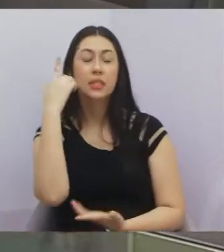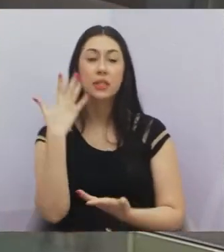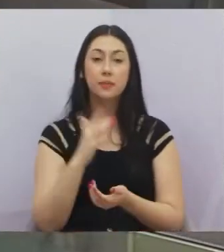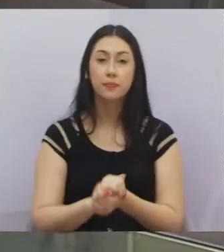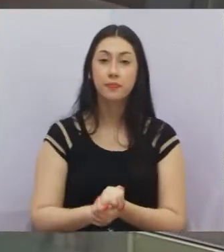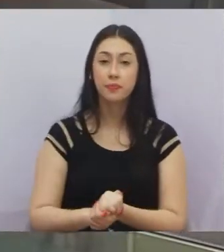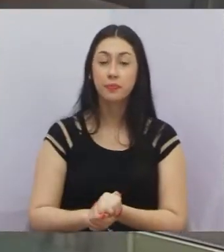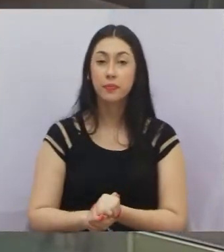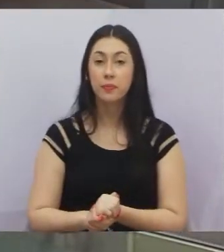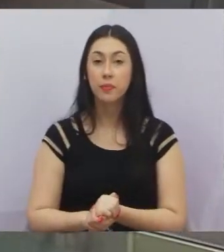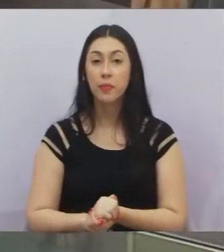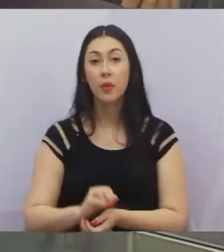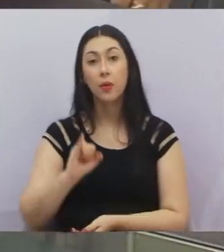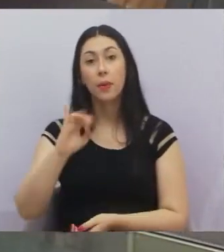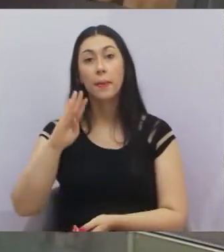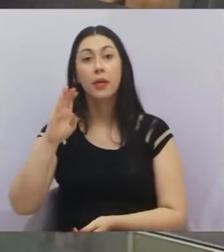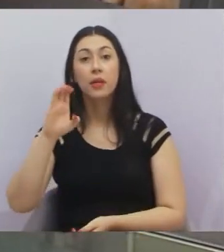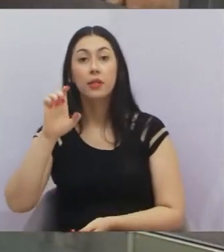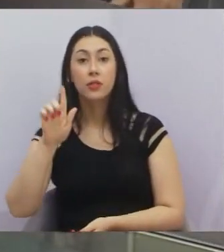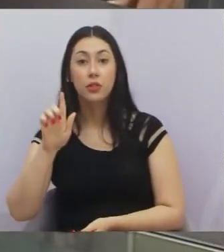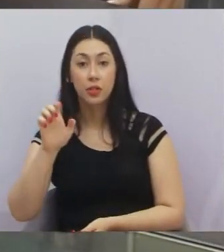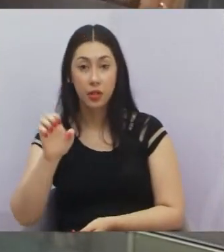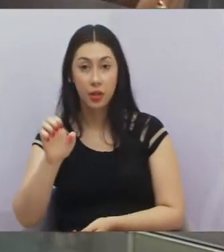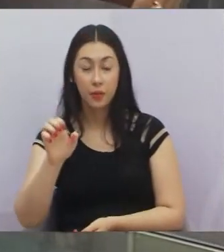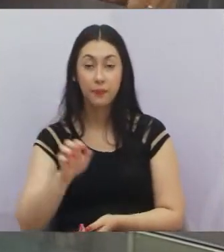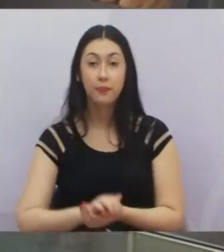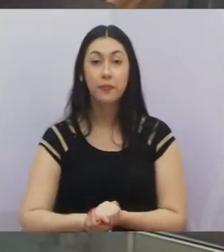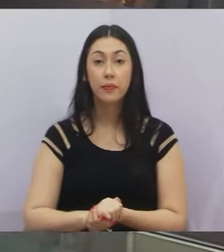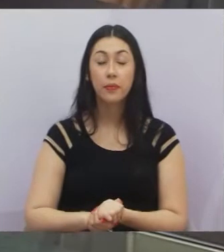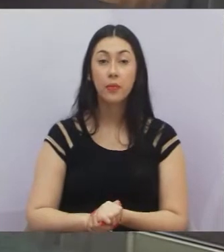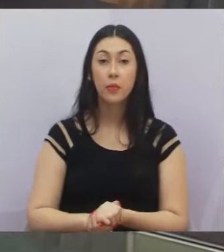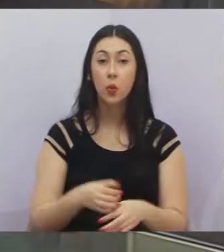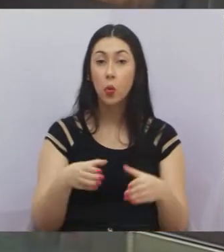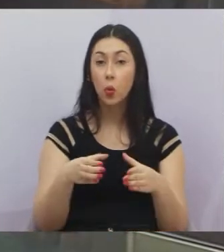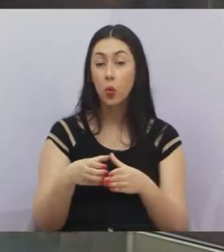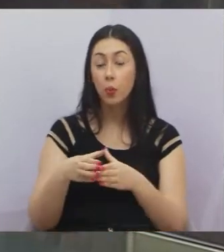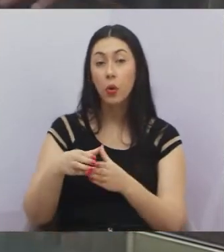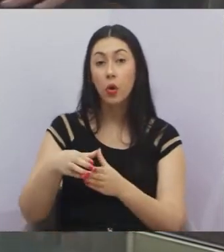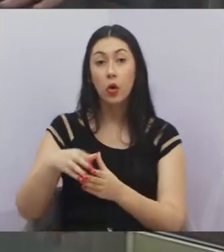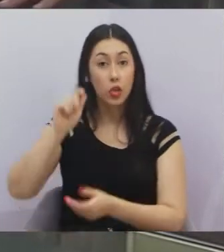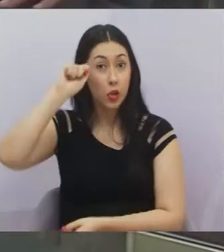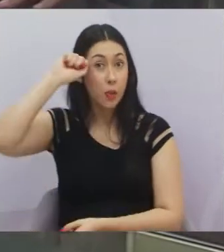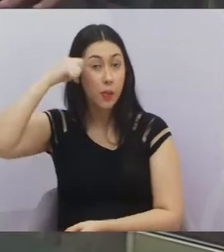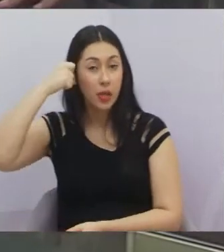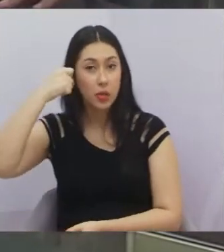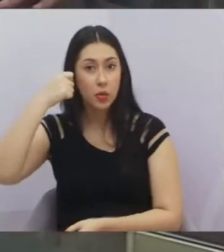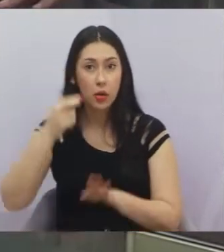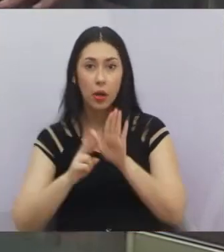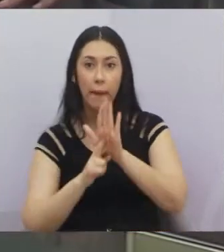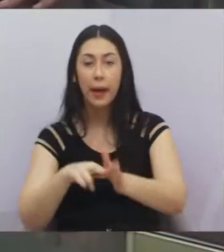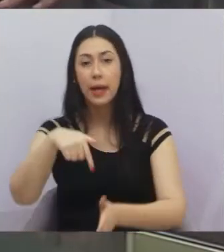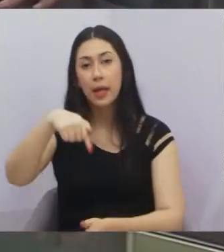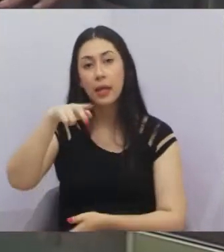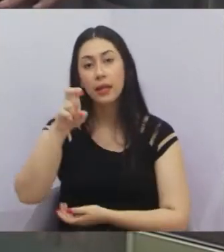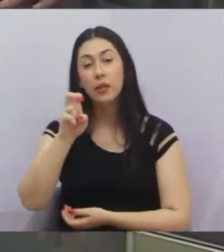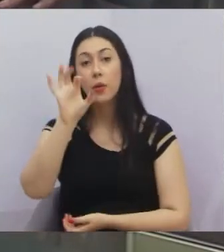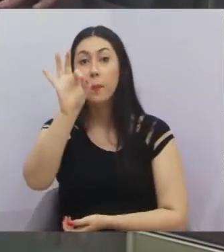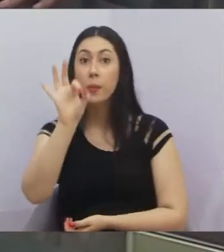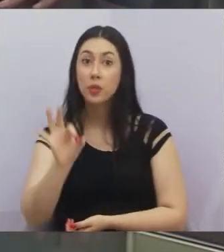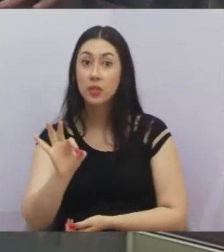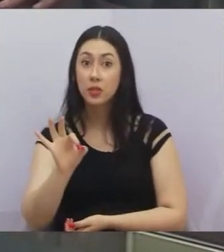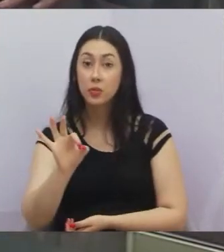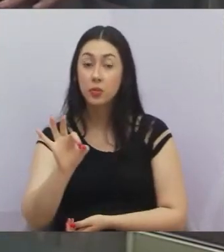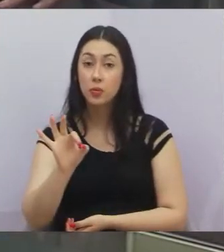o IBGE, os negros representam 75% do grupo formado